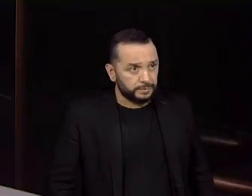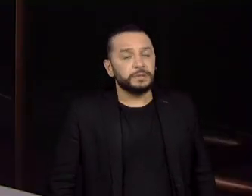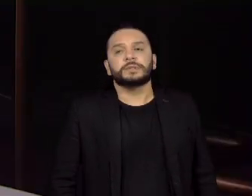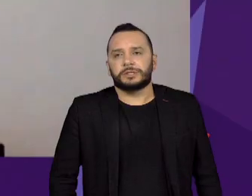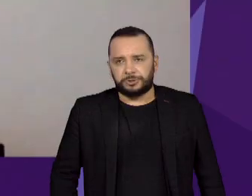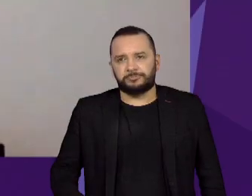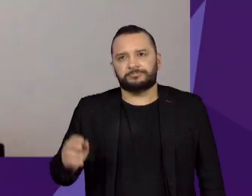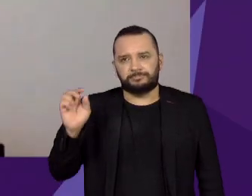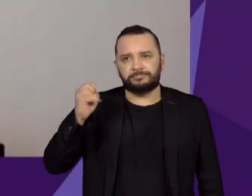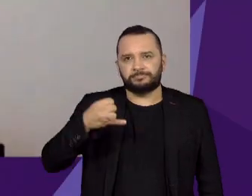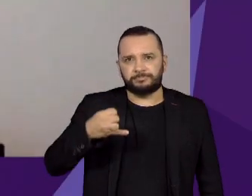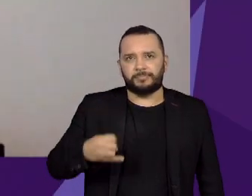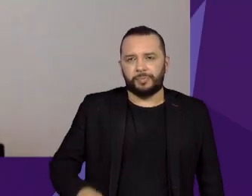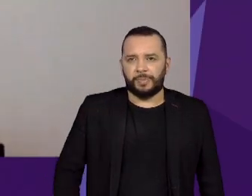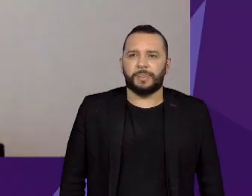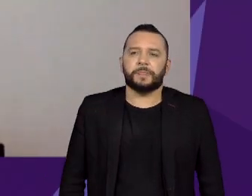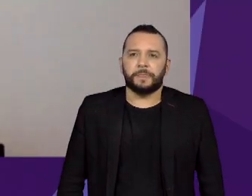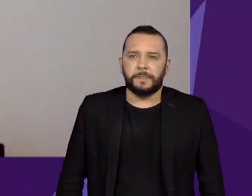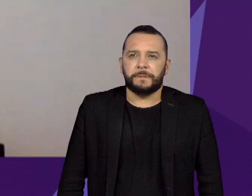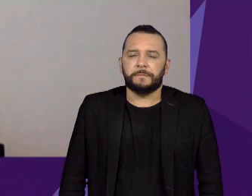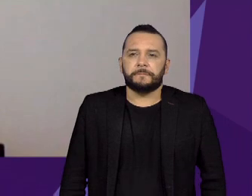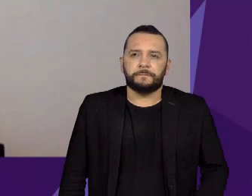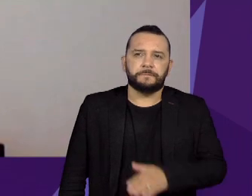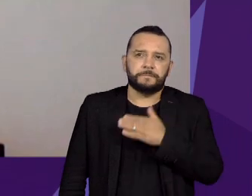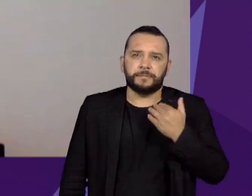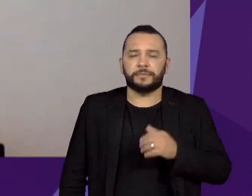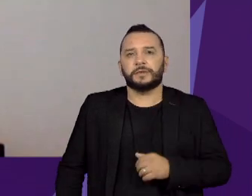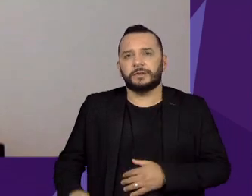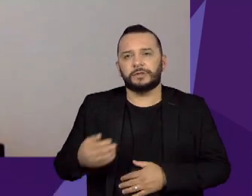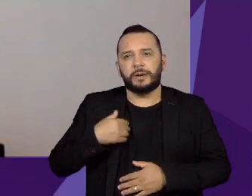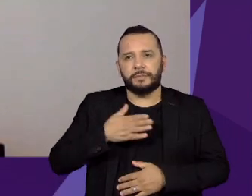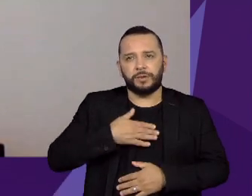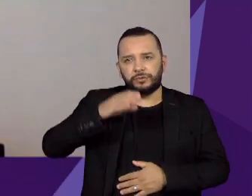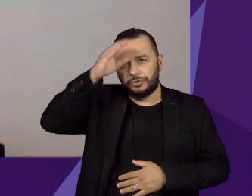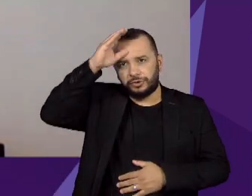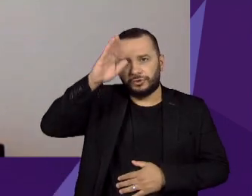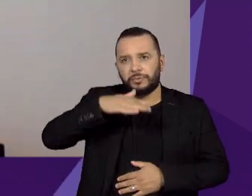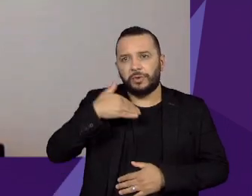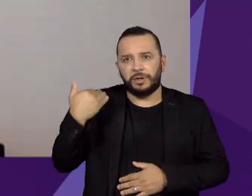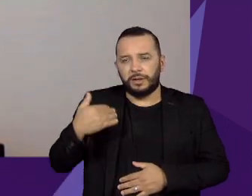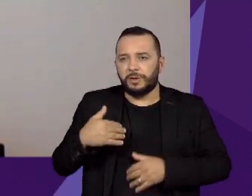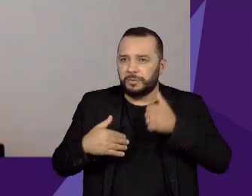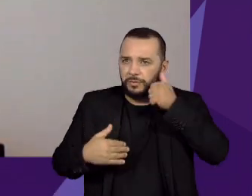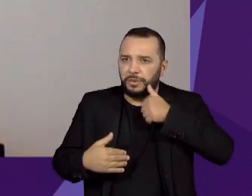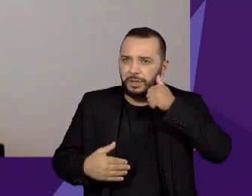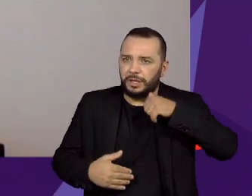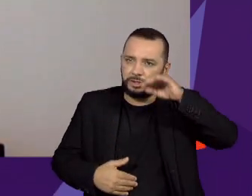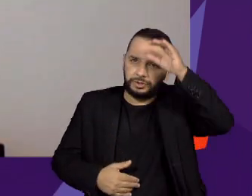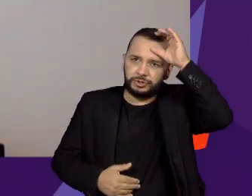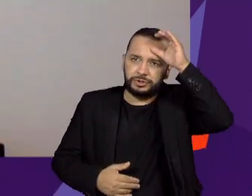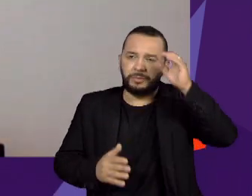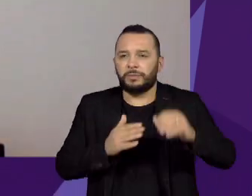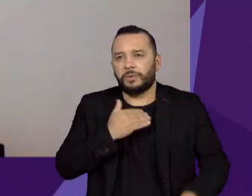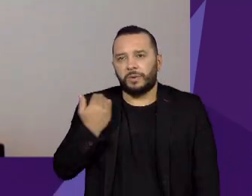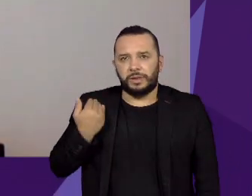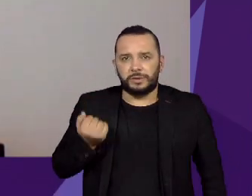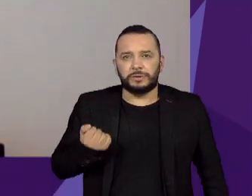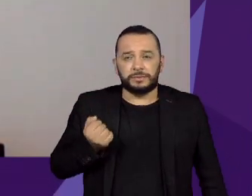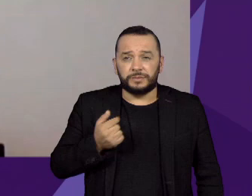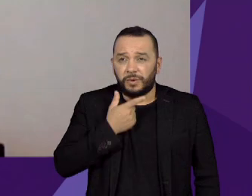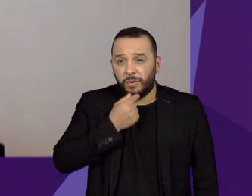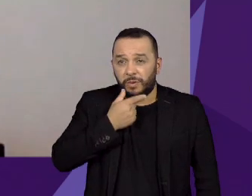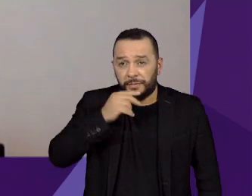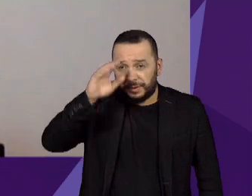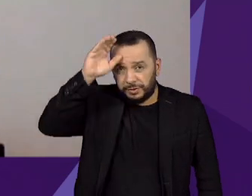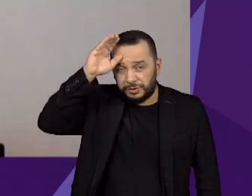Tive. Perdi o irmão do meu pai, meu tio, e a minha tia. Sendo que esse tio,